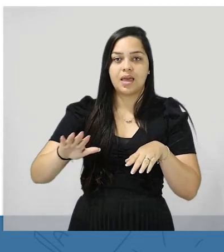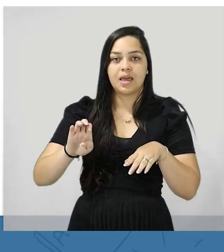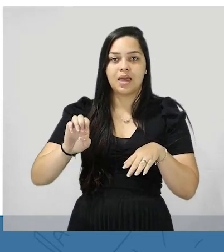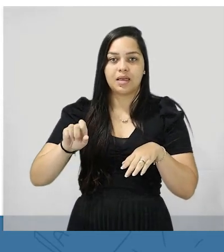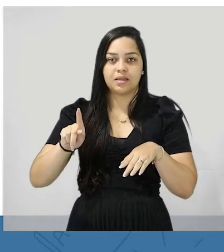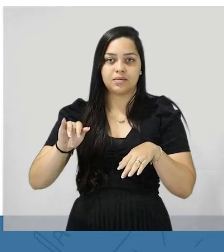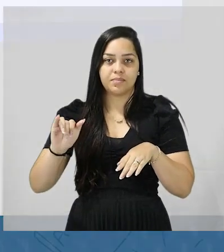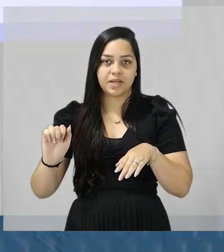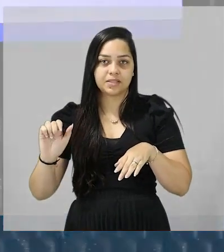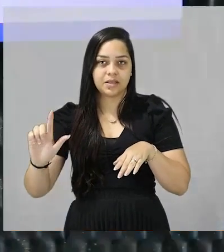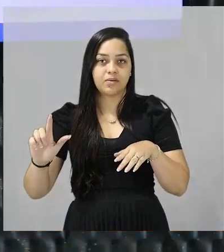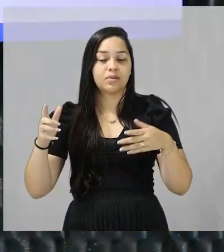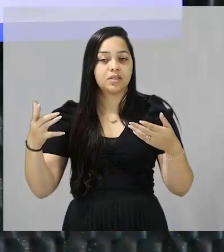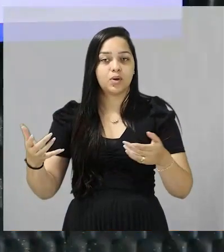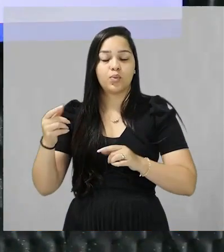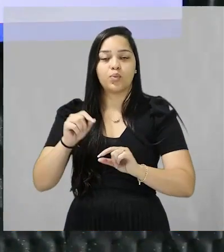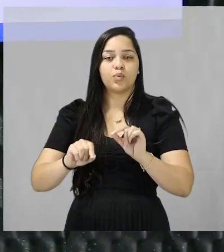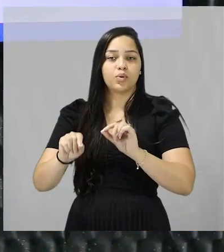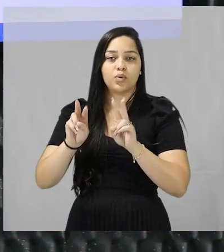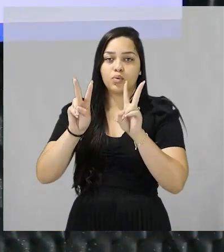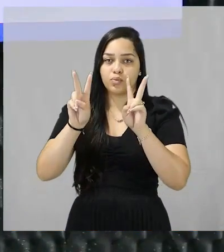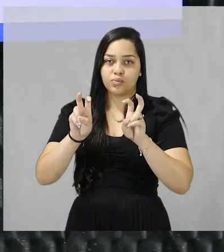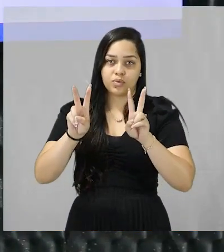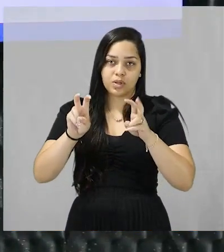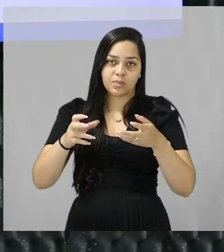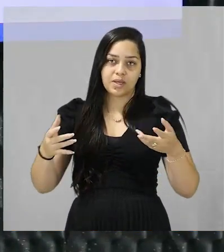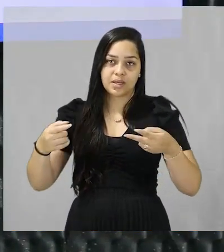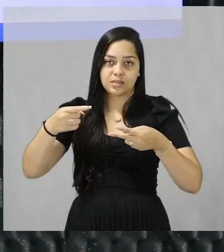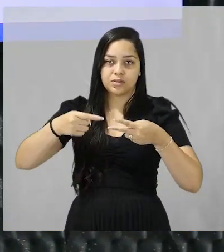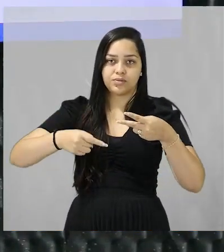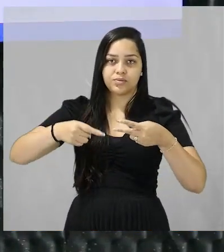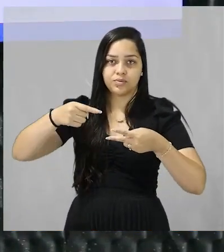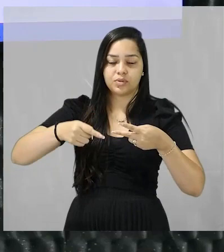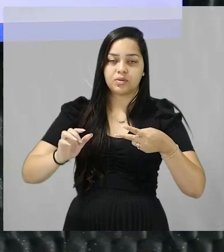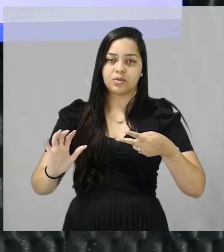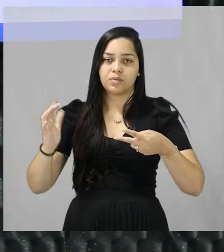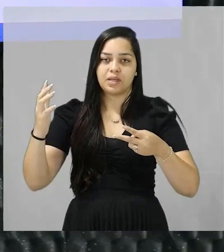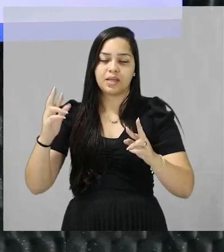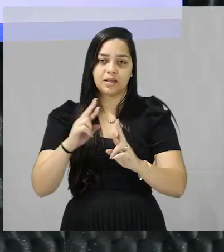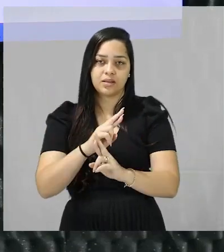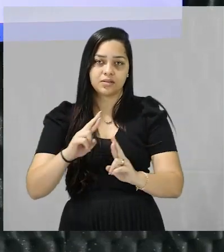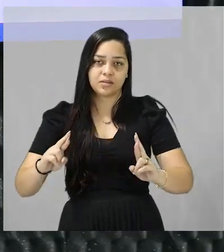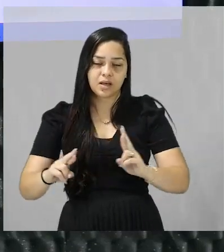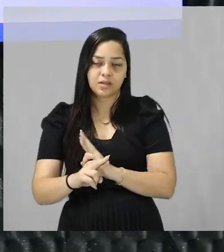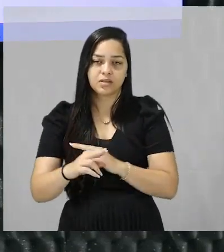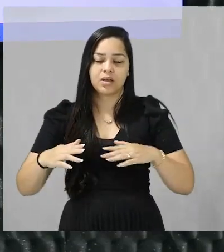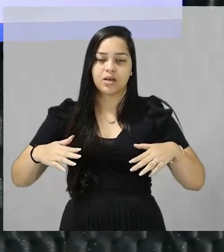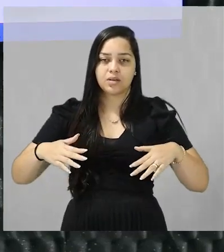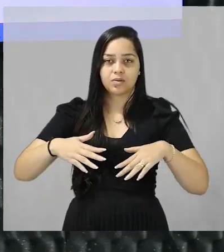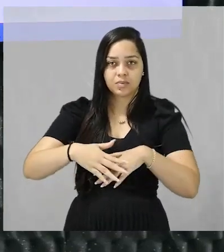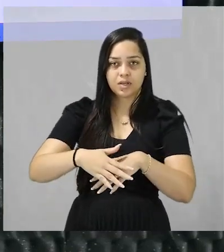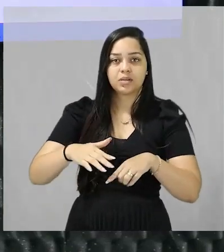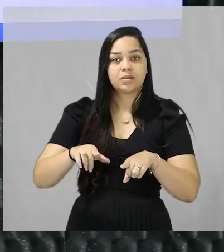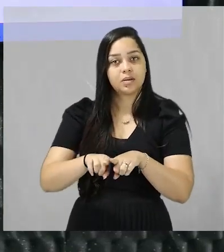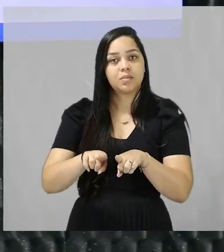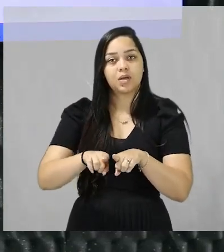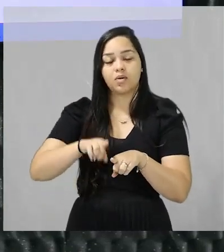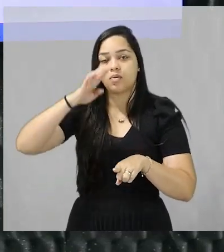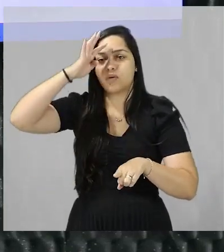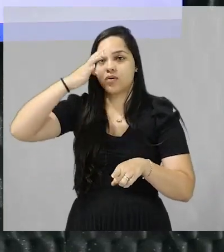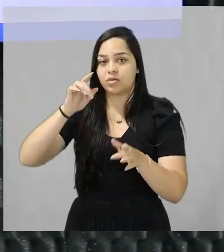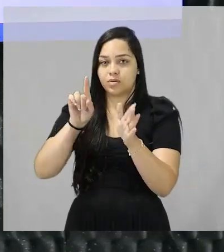ok? Então, nós vamos estar abordando essas duas situações relacionadas à isomeria com a resolução